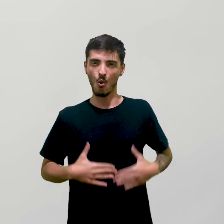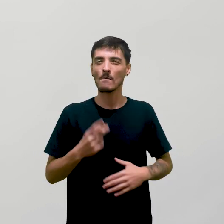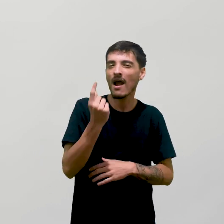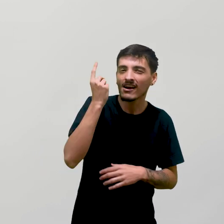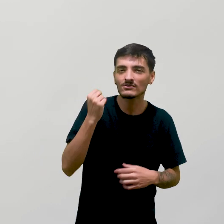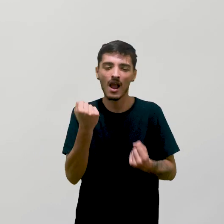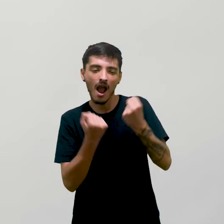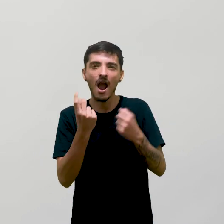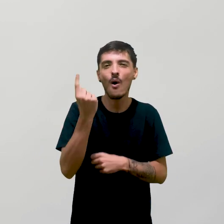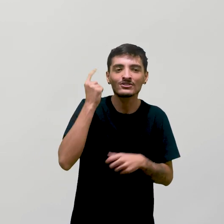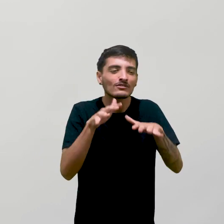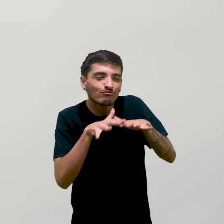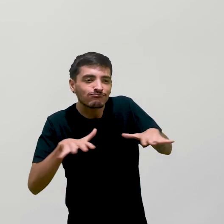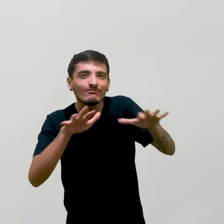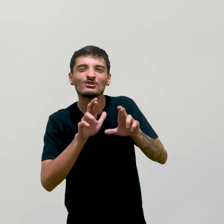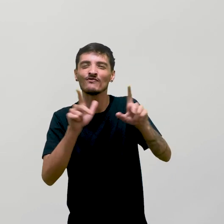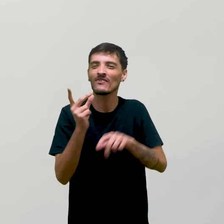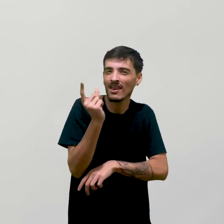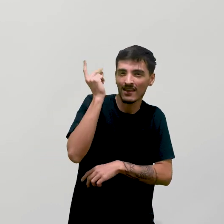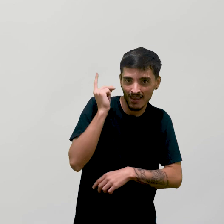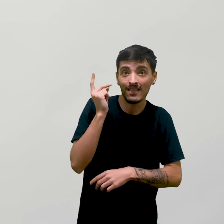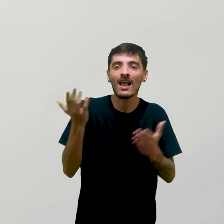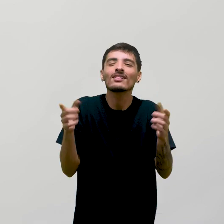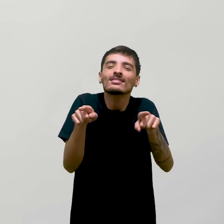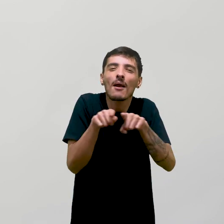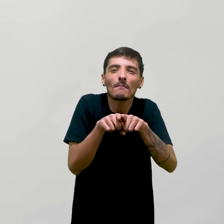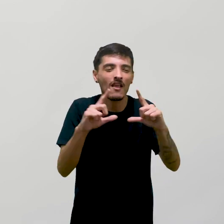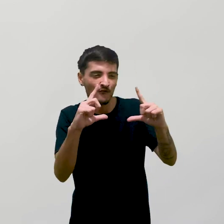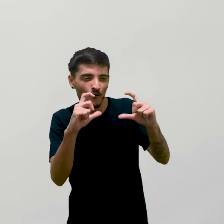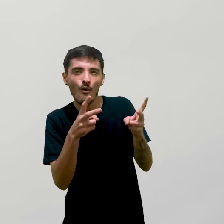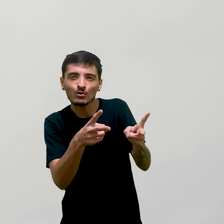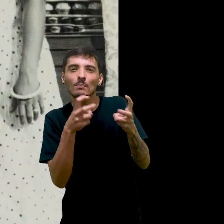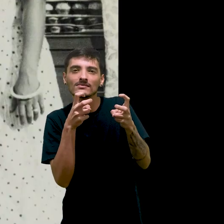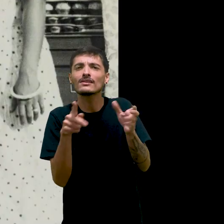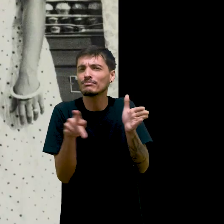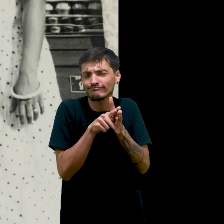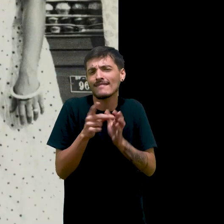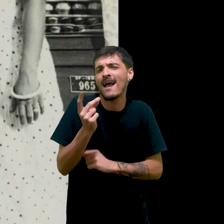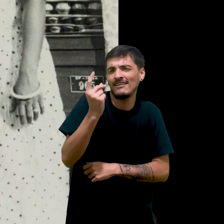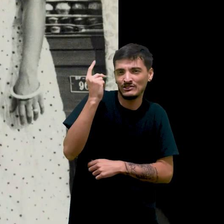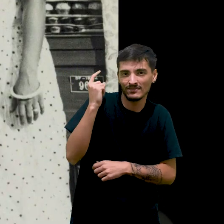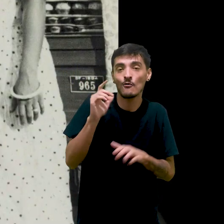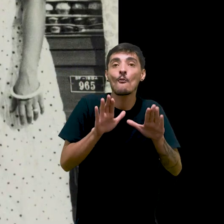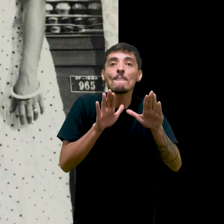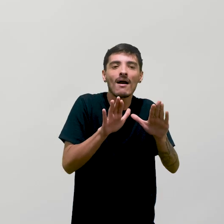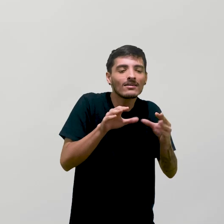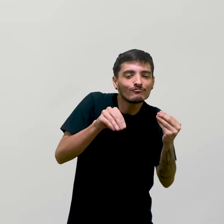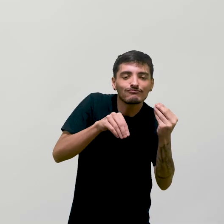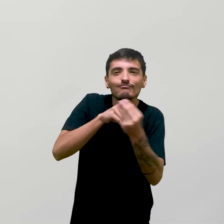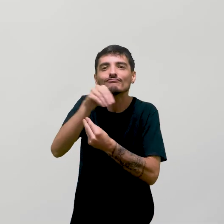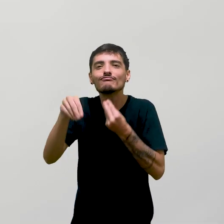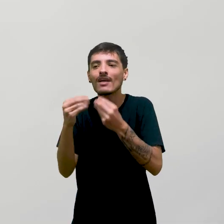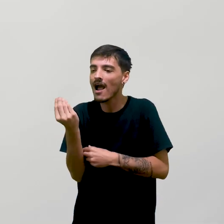imagens antigas, pessoas com outro tipo de roupa, outros carros, outras paisagens da cidade, e o fato das fotos estarem em branco e preto já